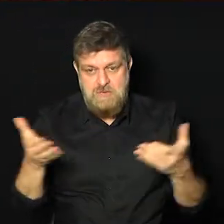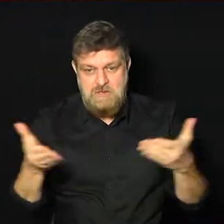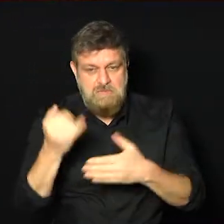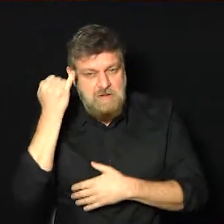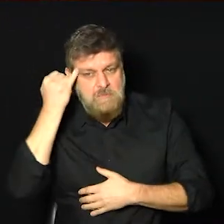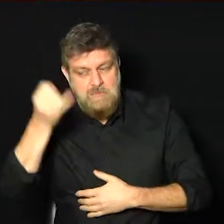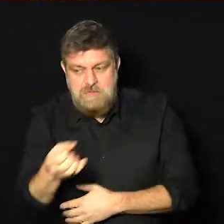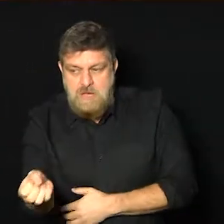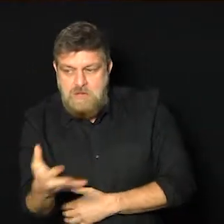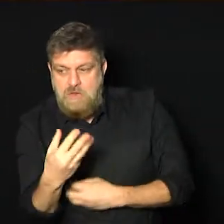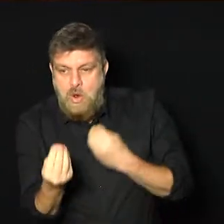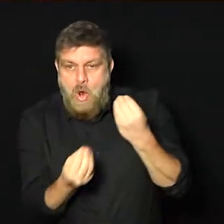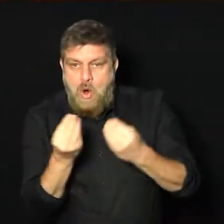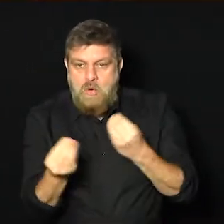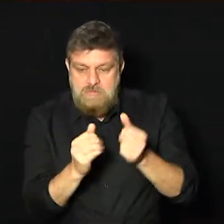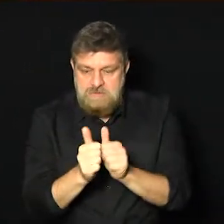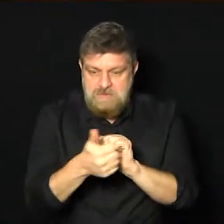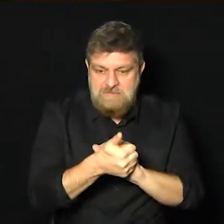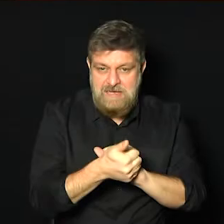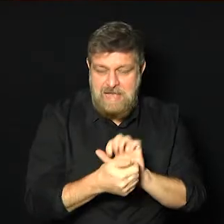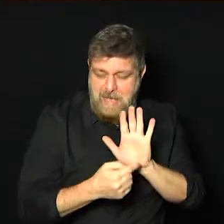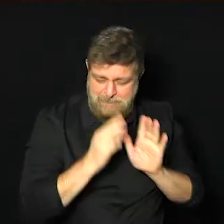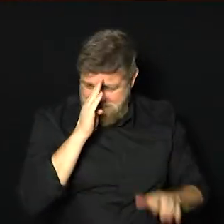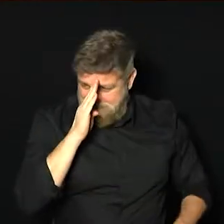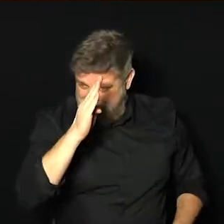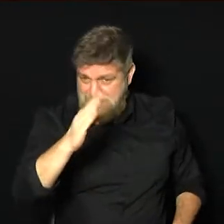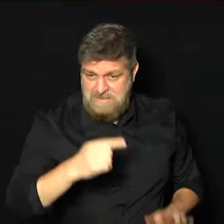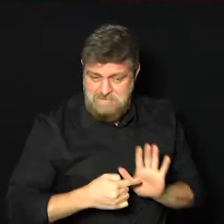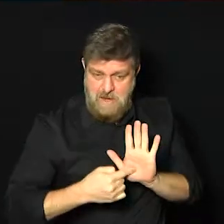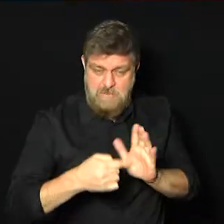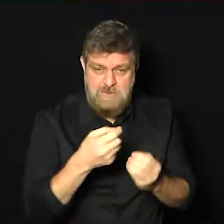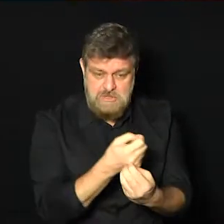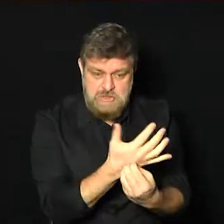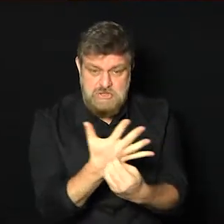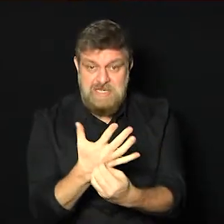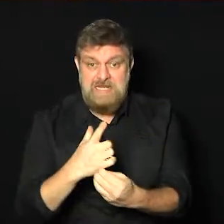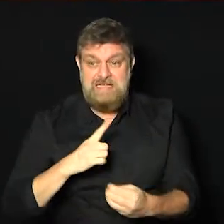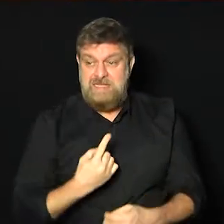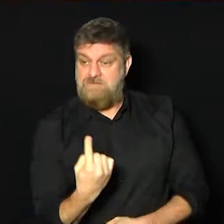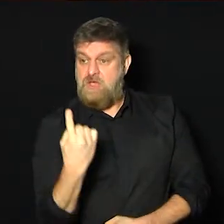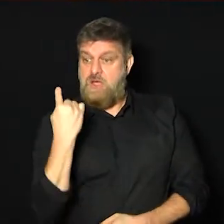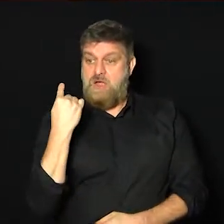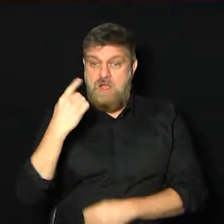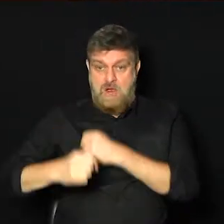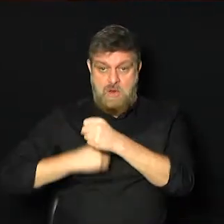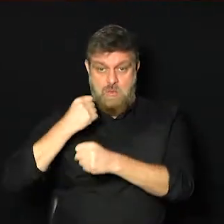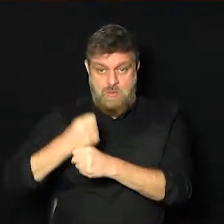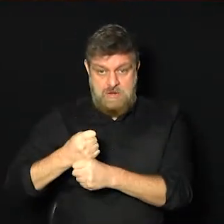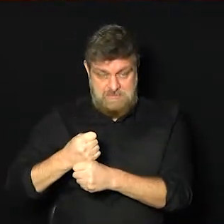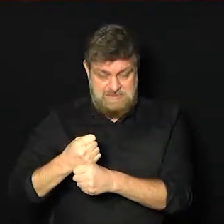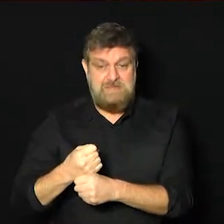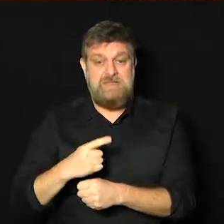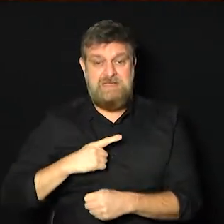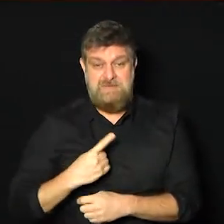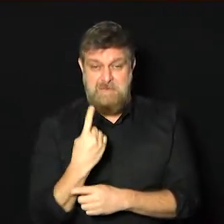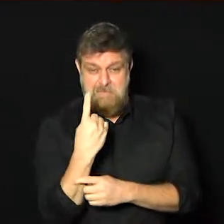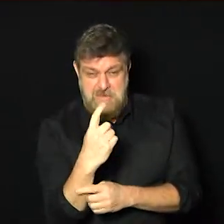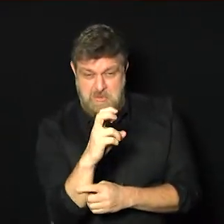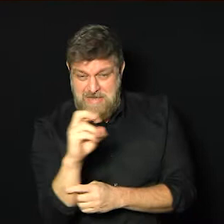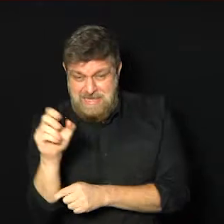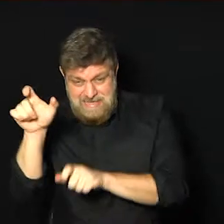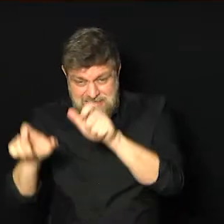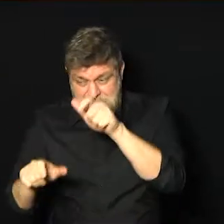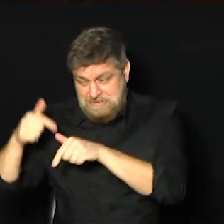uma das principais mostras de arte do Brasil, que teve cerca de 1.500 pessoas envolvidas direta ou indiretamente na edição